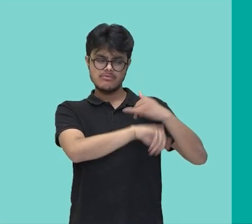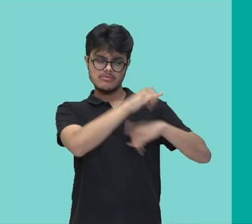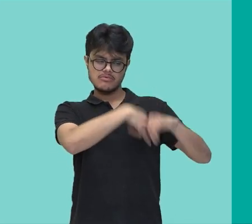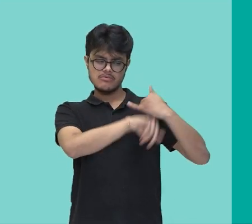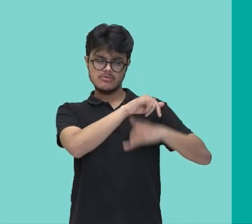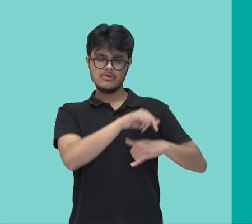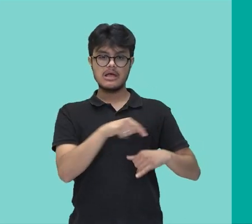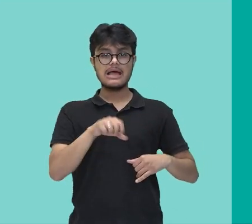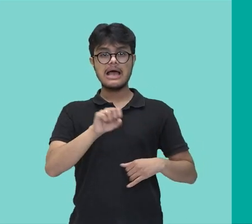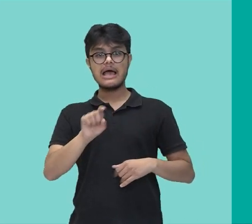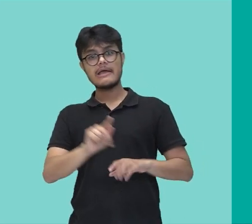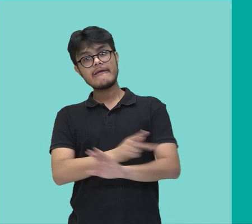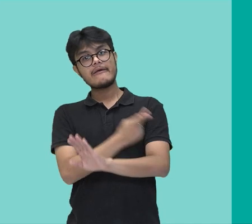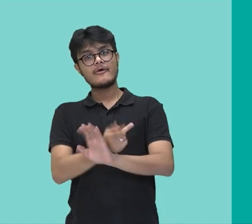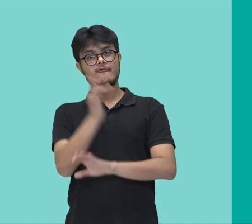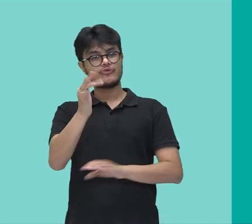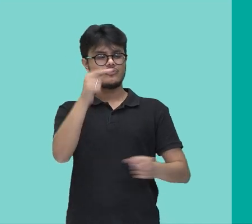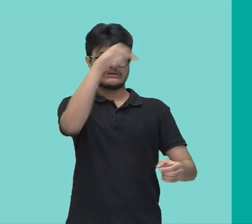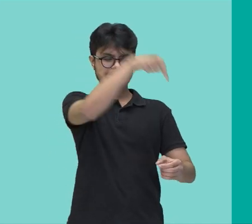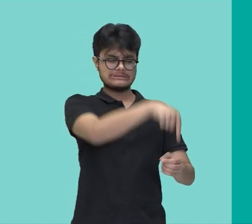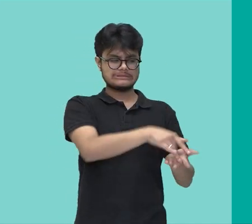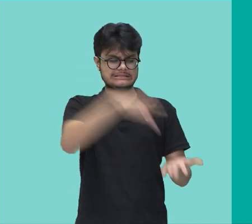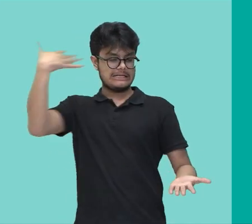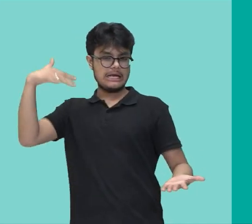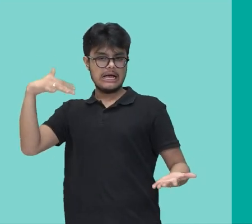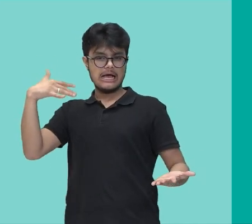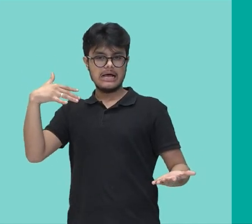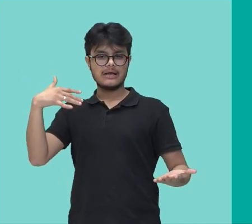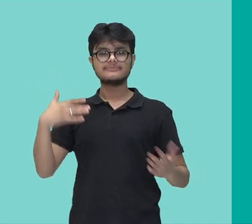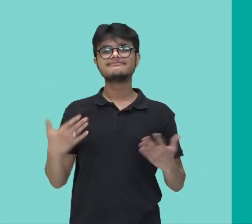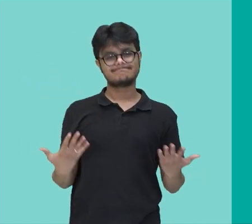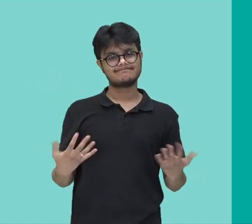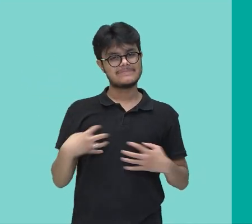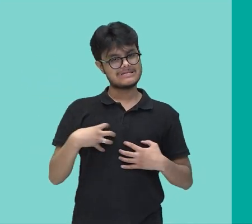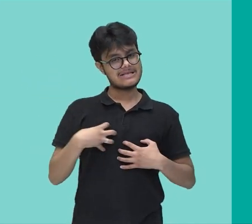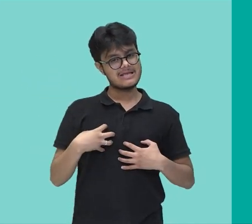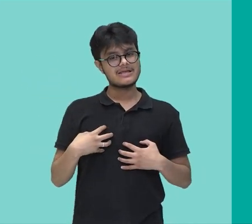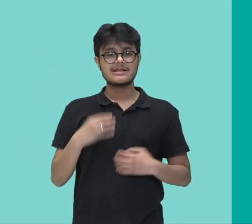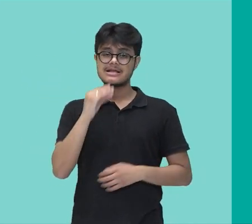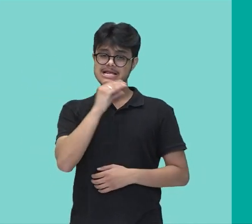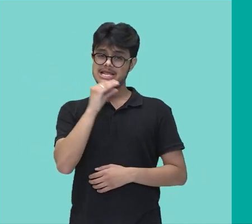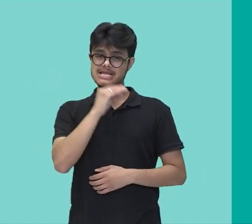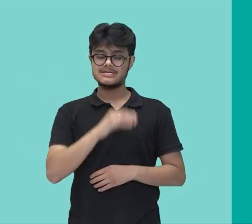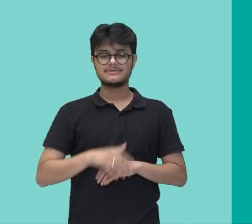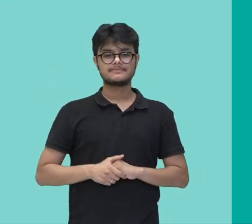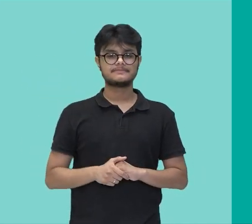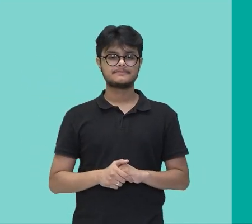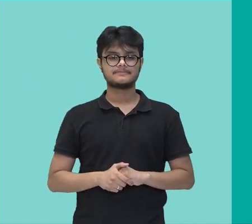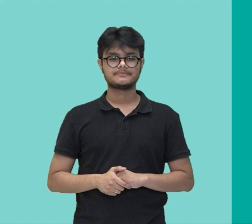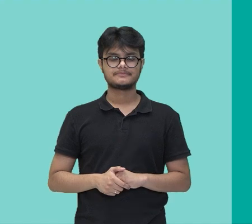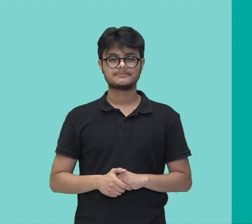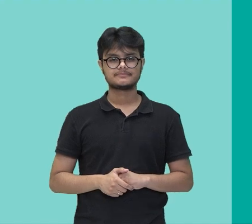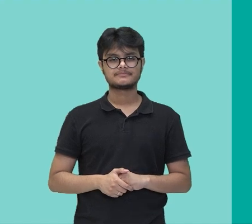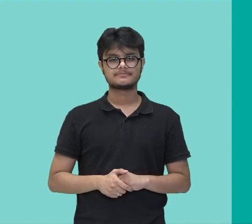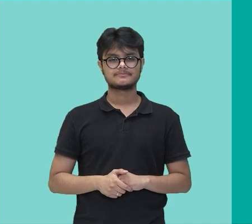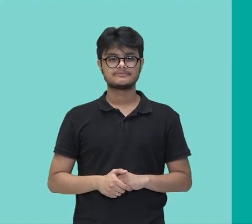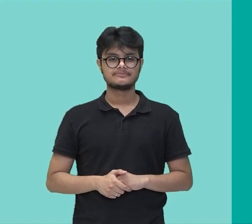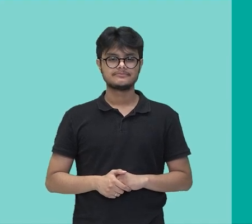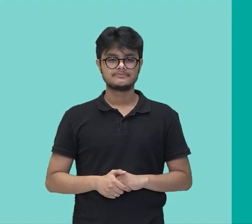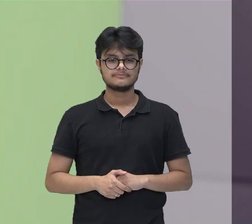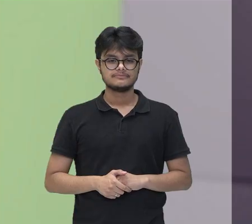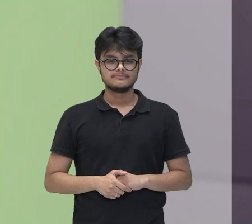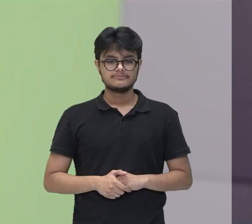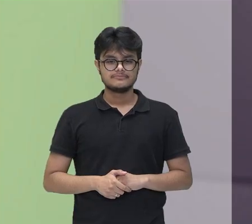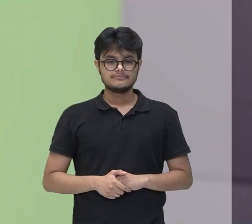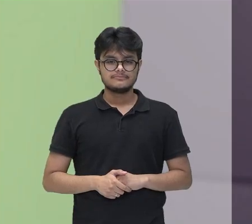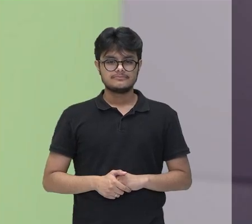de aquecimento, né? No fundo da panela, em cima resfriado. Mas se depois de uns 5 minutos, uns 10